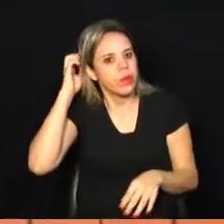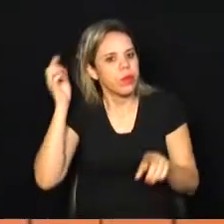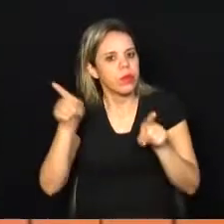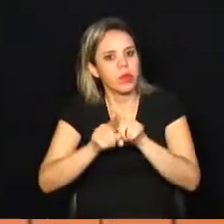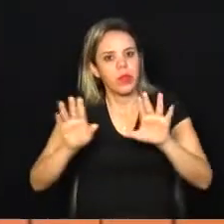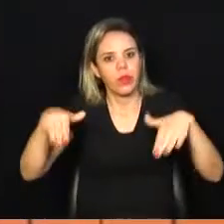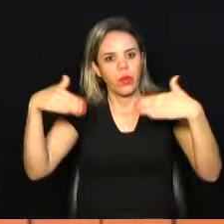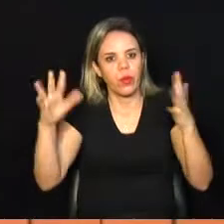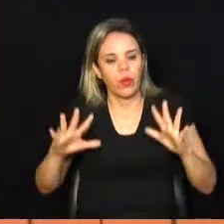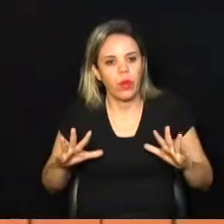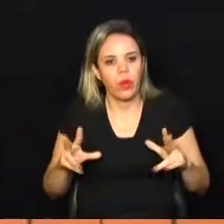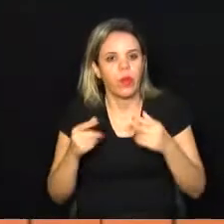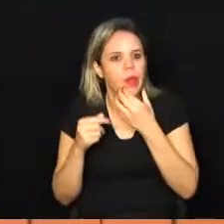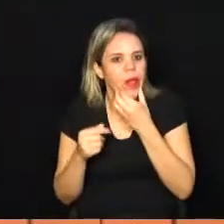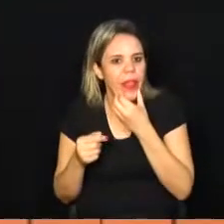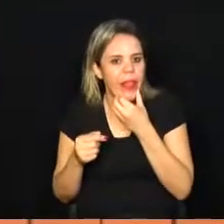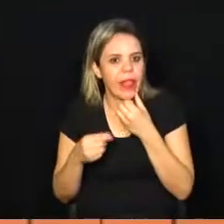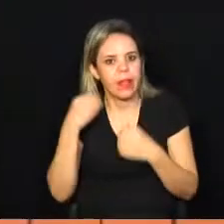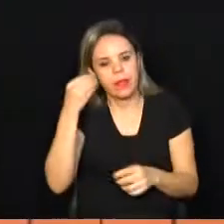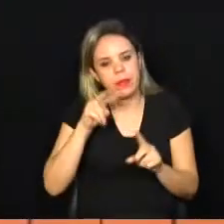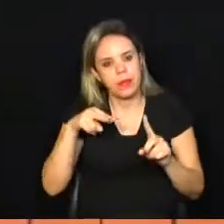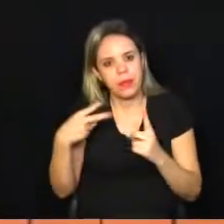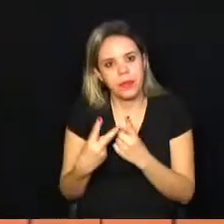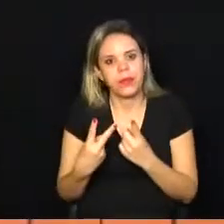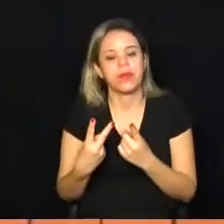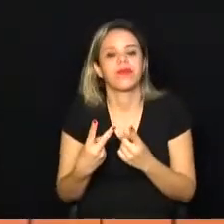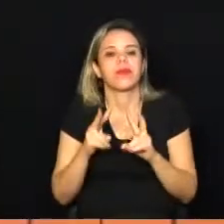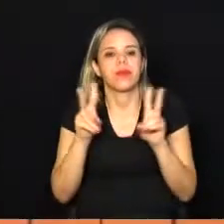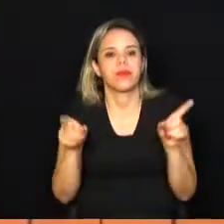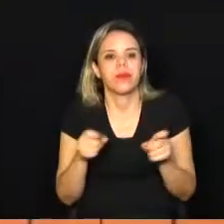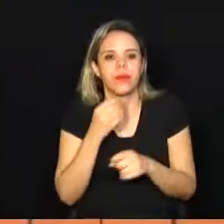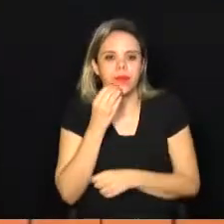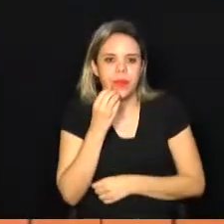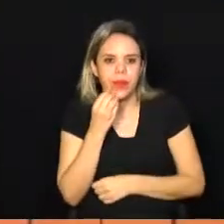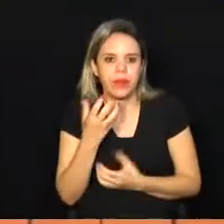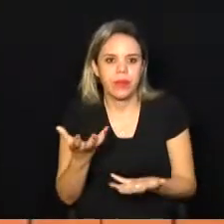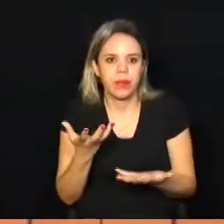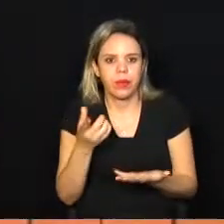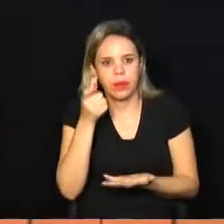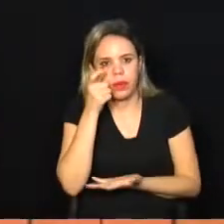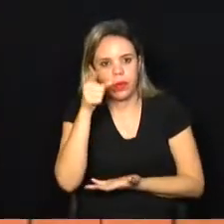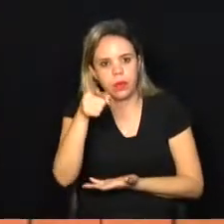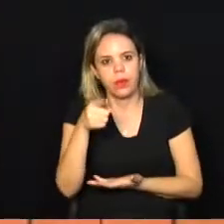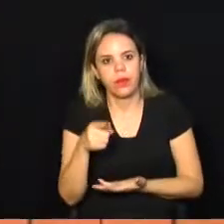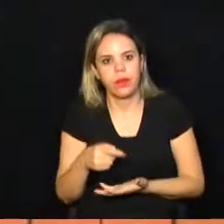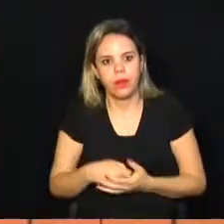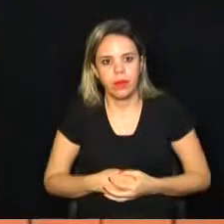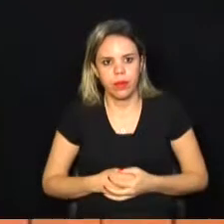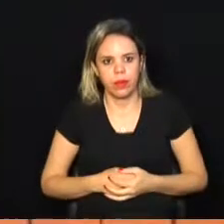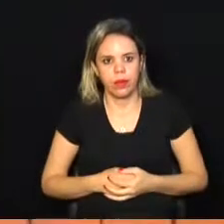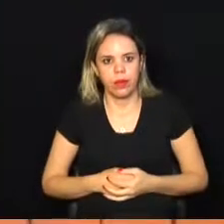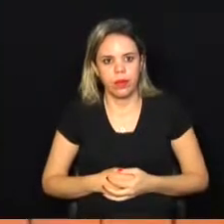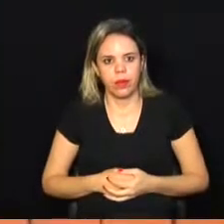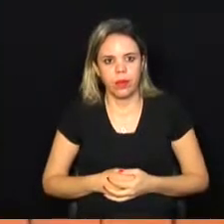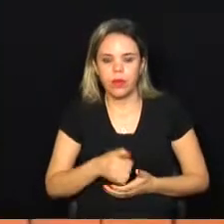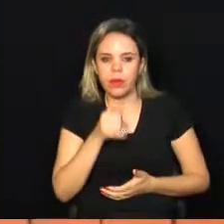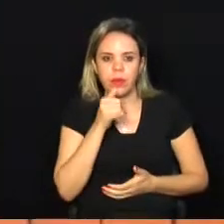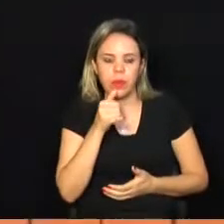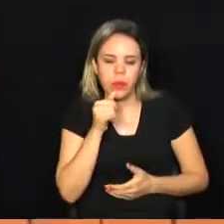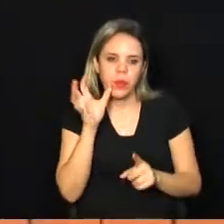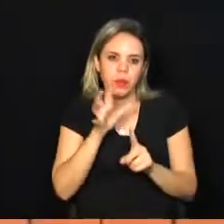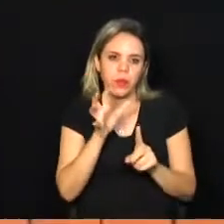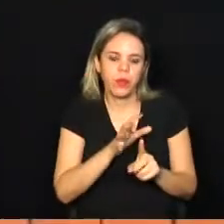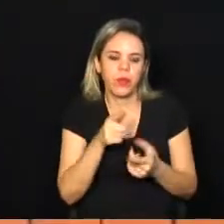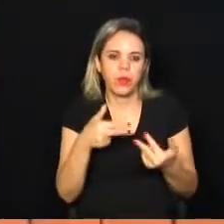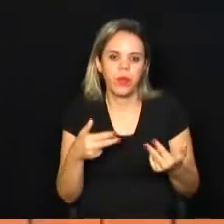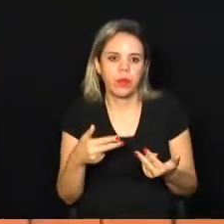dela, todas as expectativas, fecha aspas. Quero te ouvir porque questão de pressão é